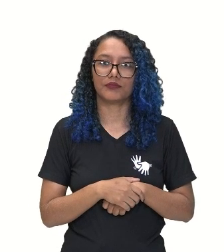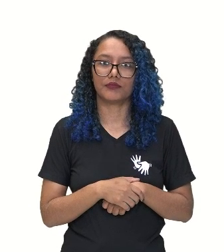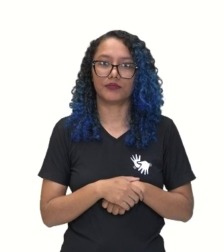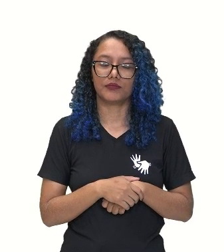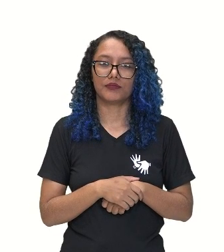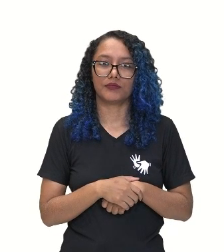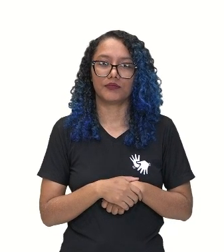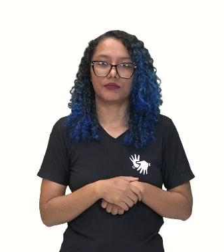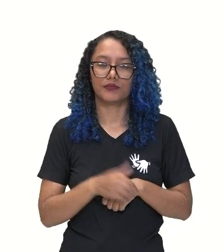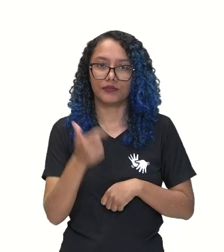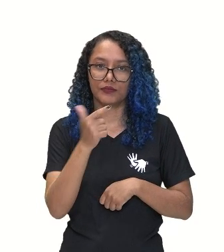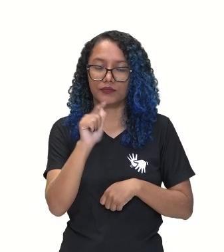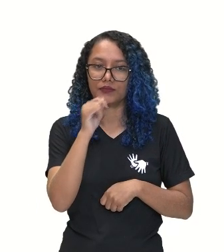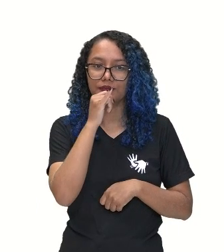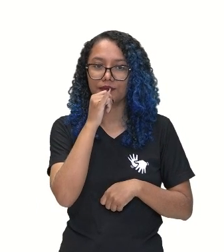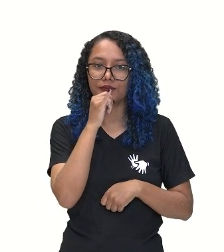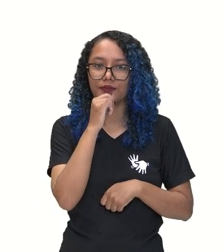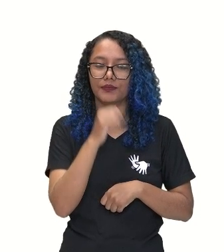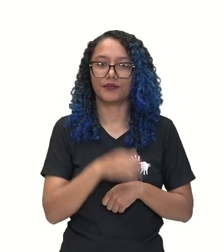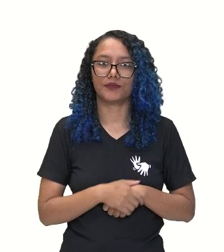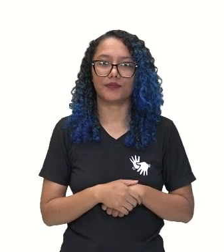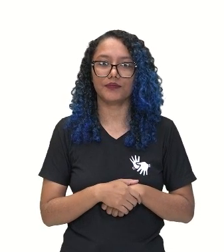aí,